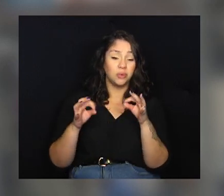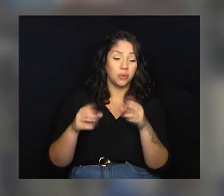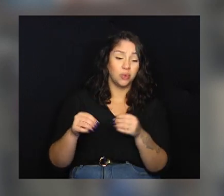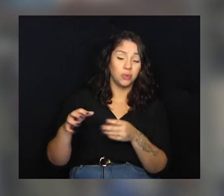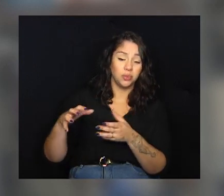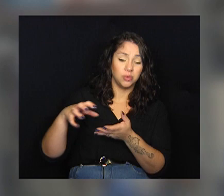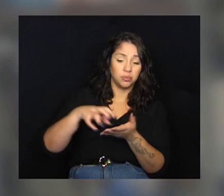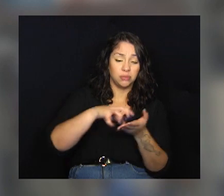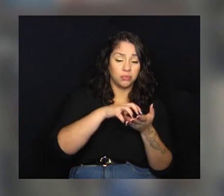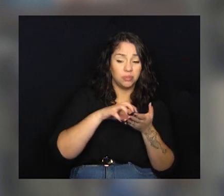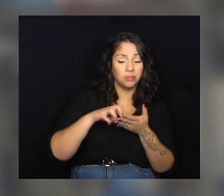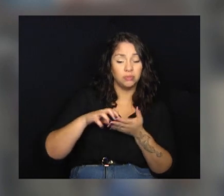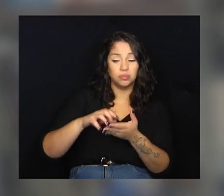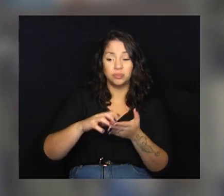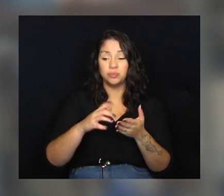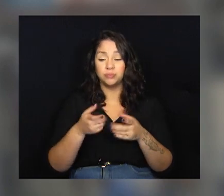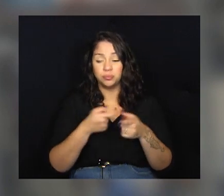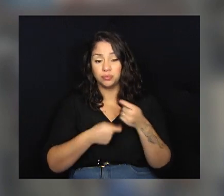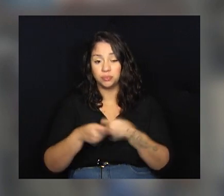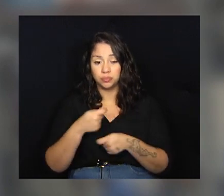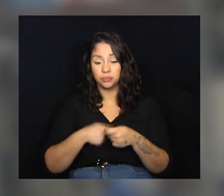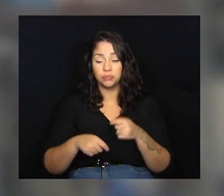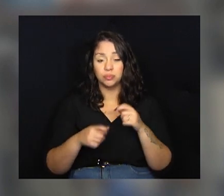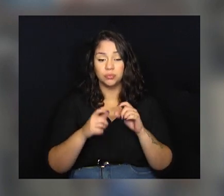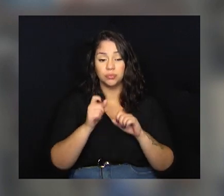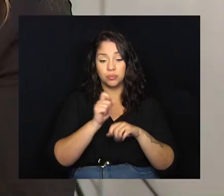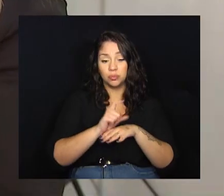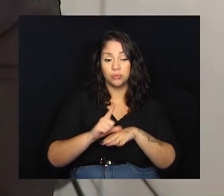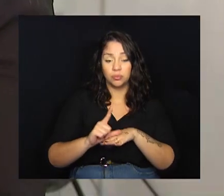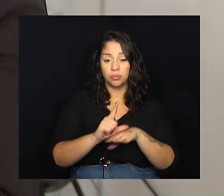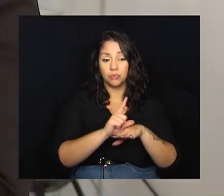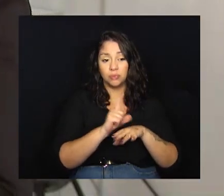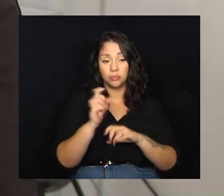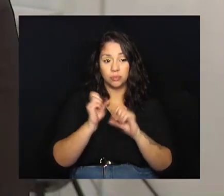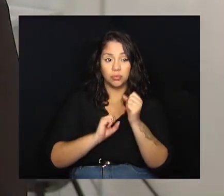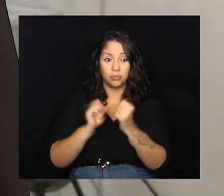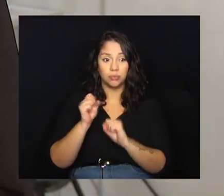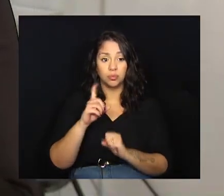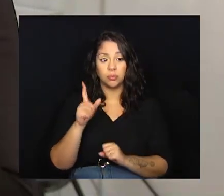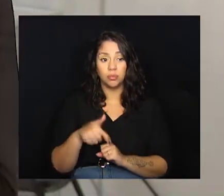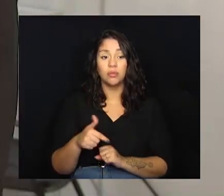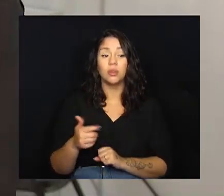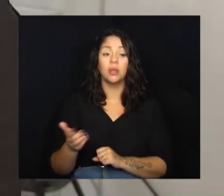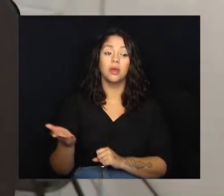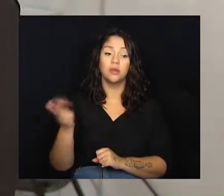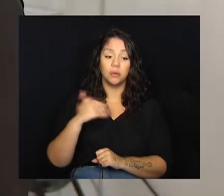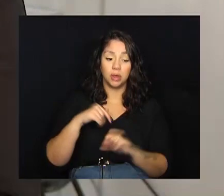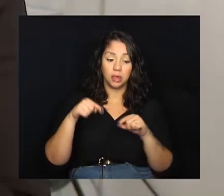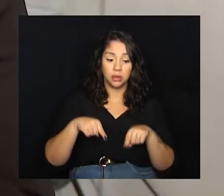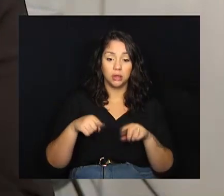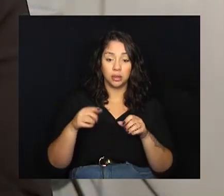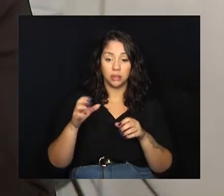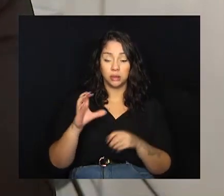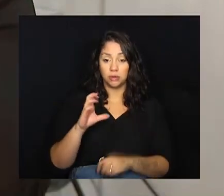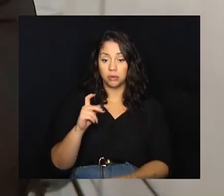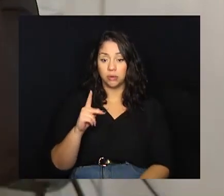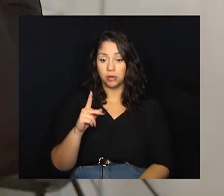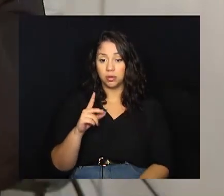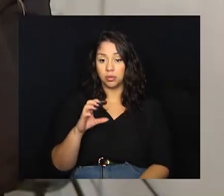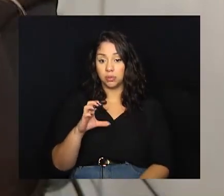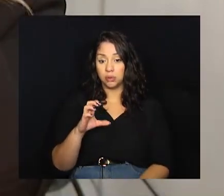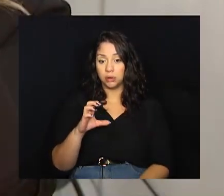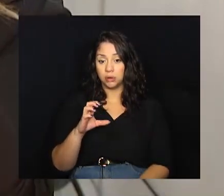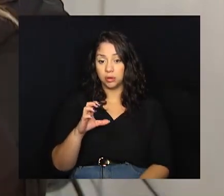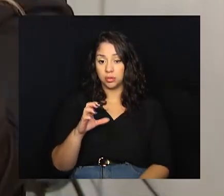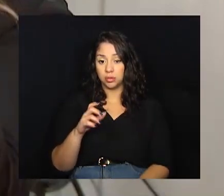comércio indústrias né é prestadores e serviços que é venha ao cepati e divulguem a sua vaga conosco porque